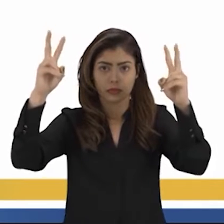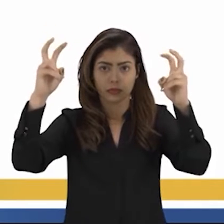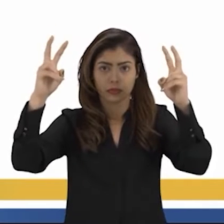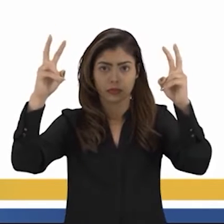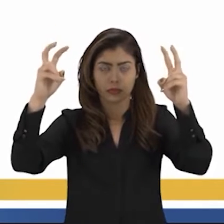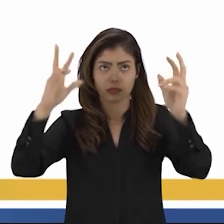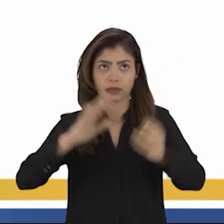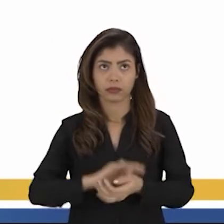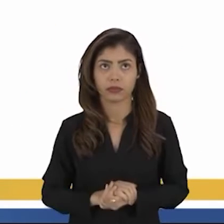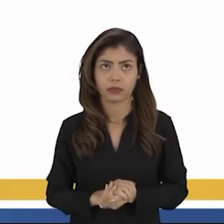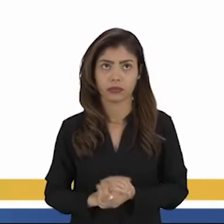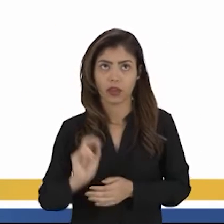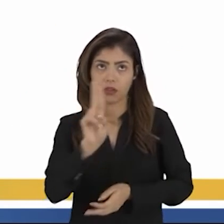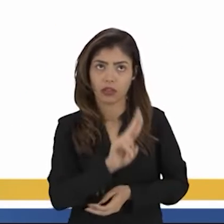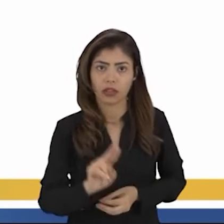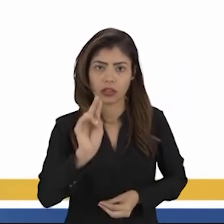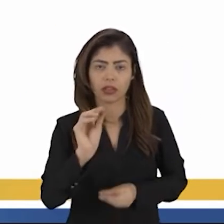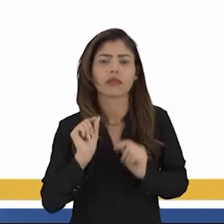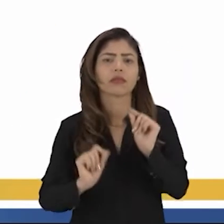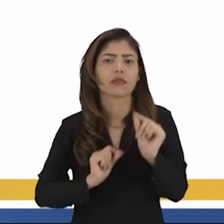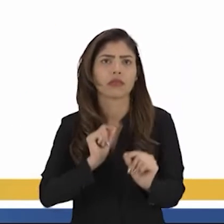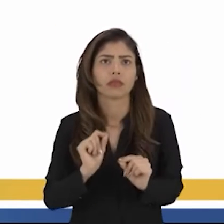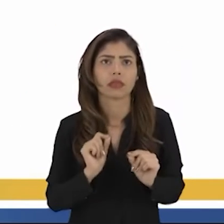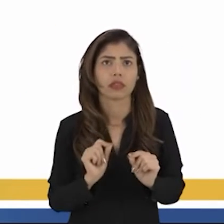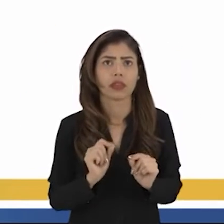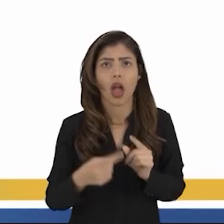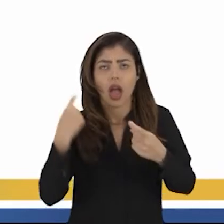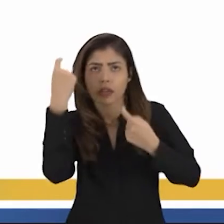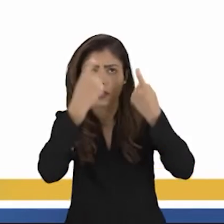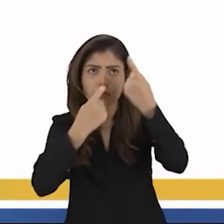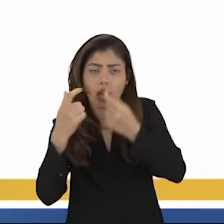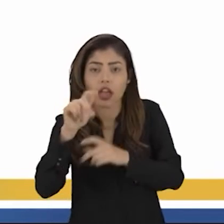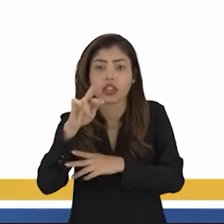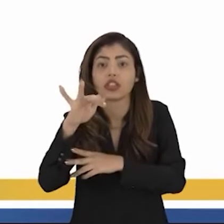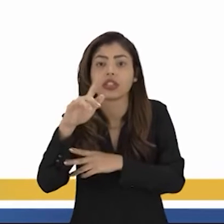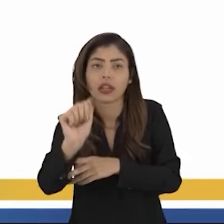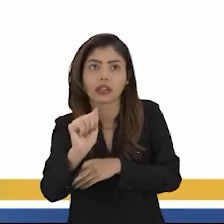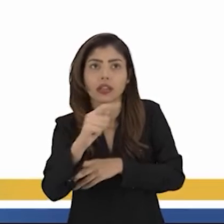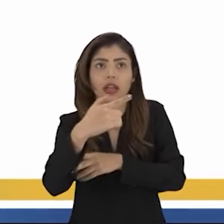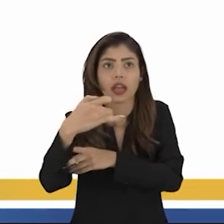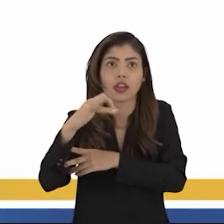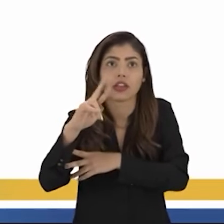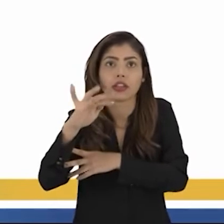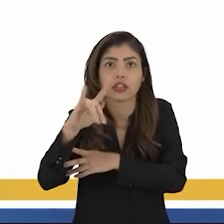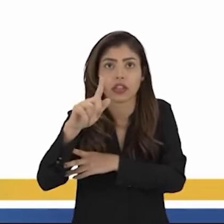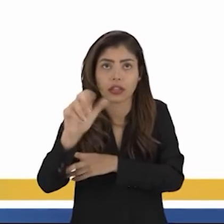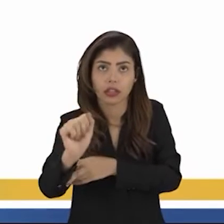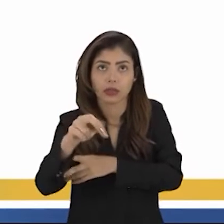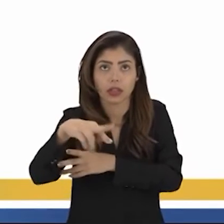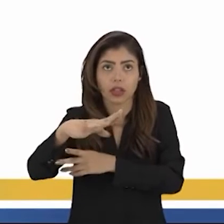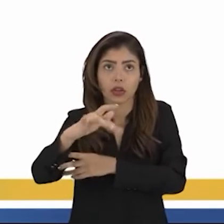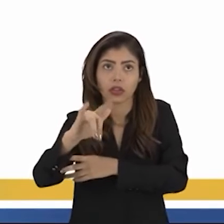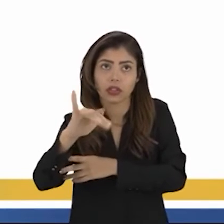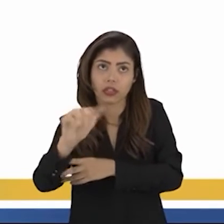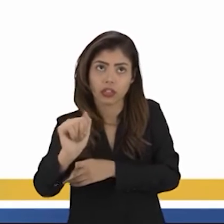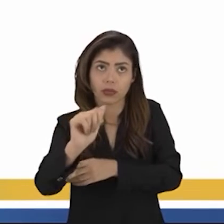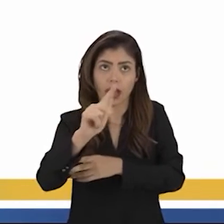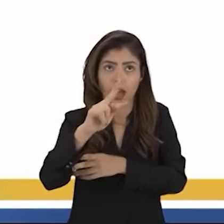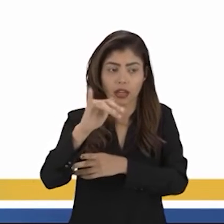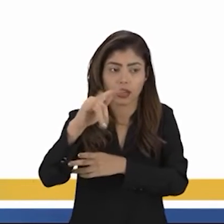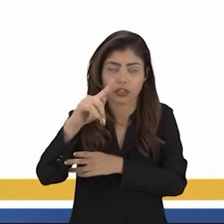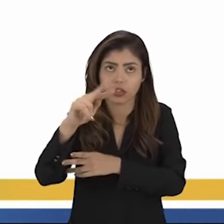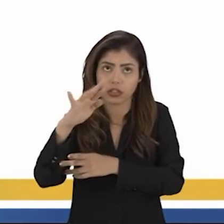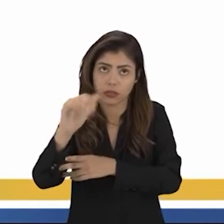Aspas devem ser usadas para destacar expressões como gírias, estrangeirismos,